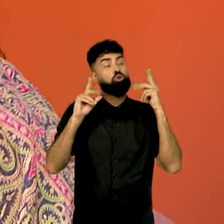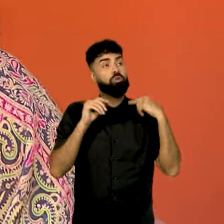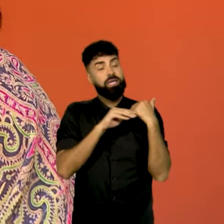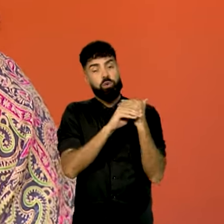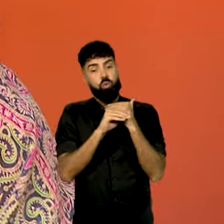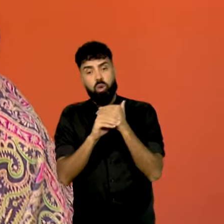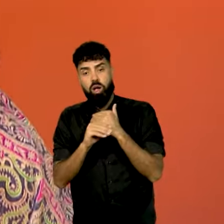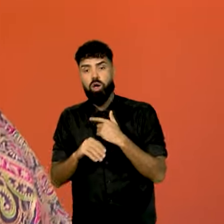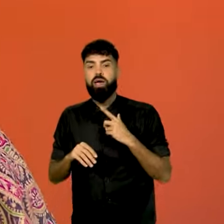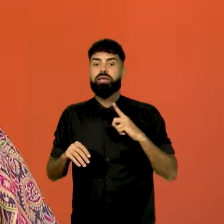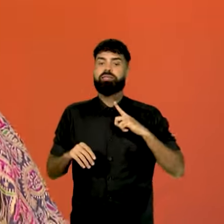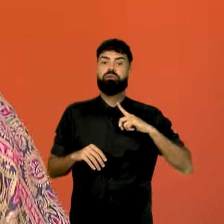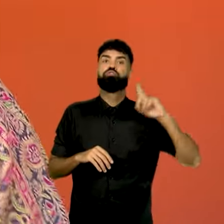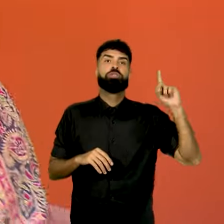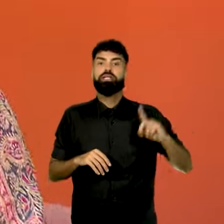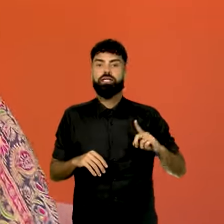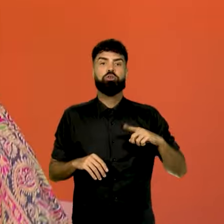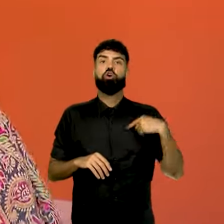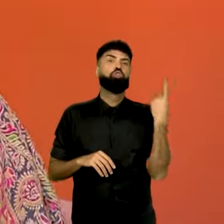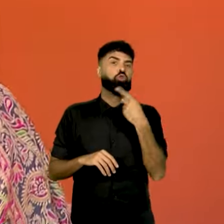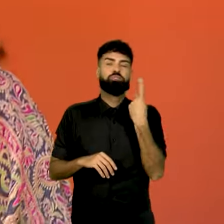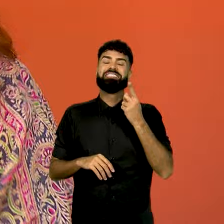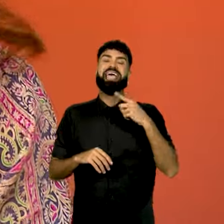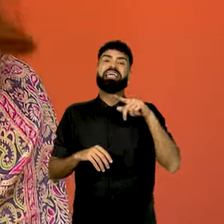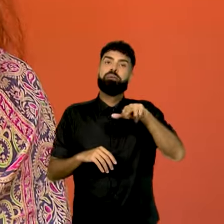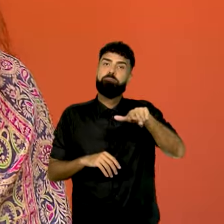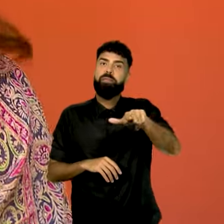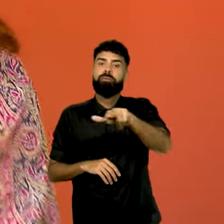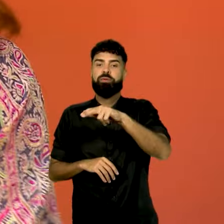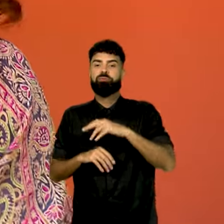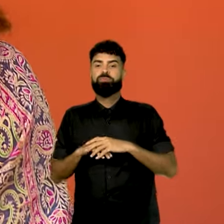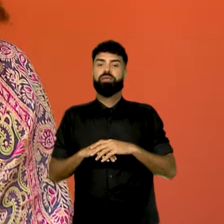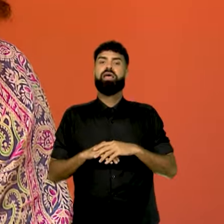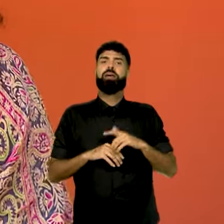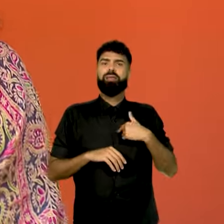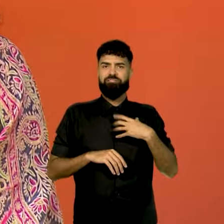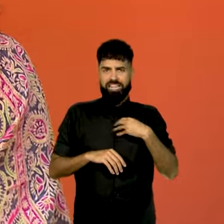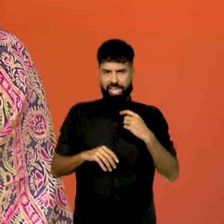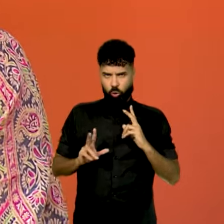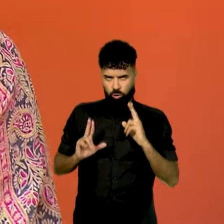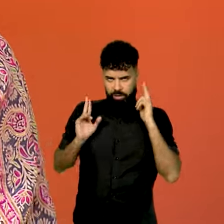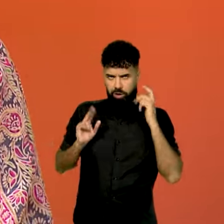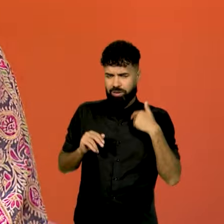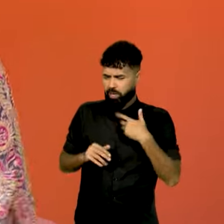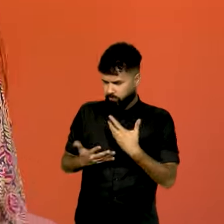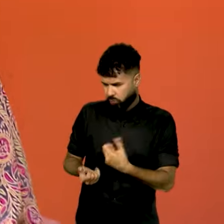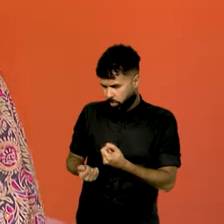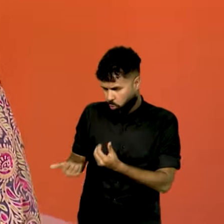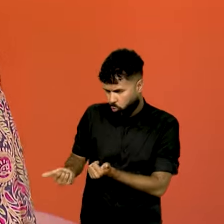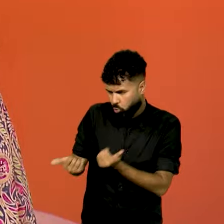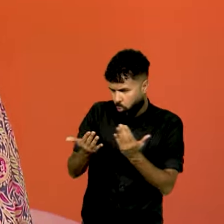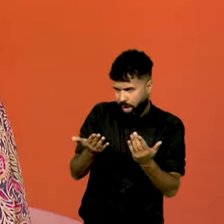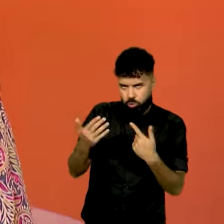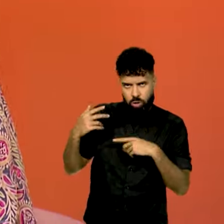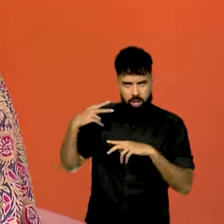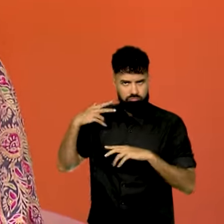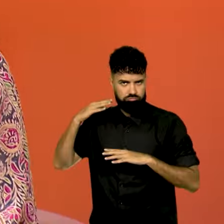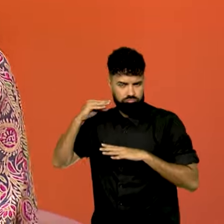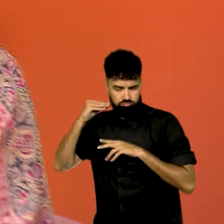iguais, exatamente, temos todos os direitos, somos irmãos, estamos aqui. Ela queria cortar, ela falou, pô, filha, vamos doar o